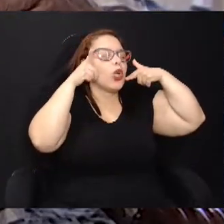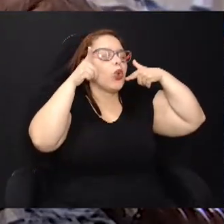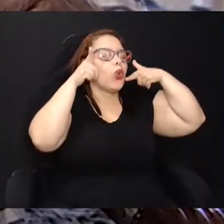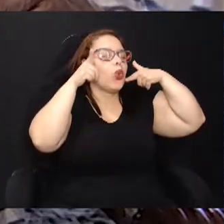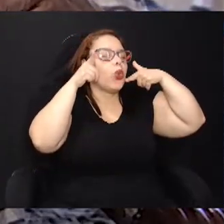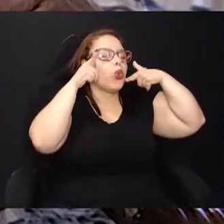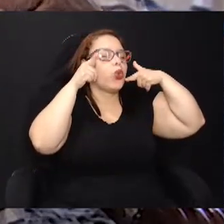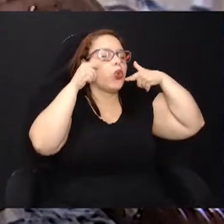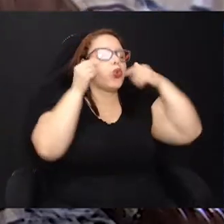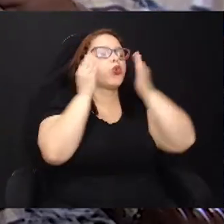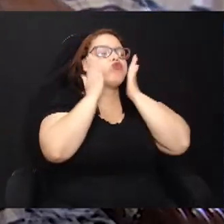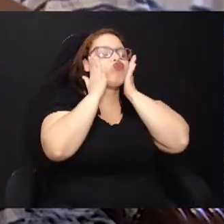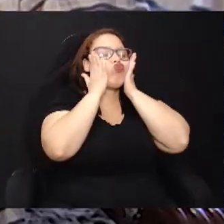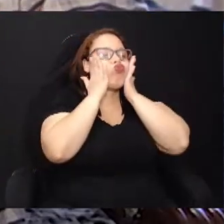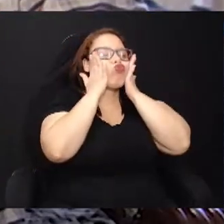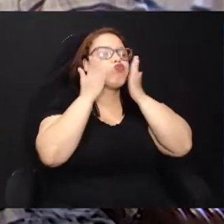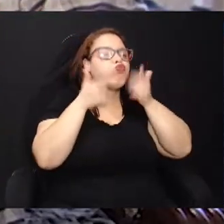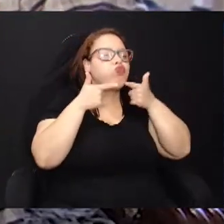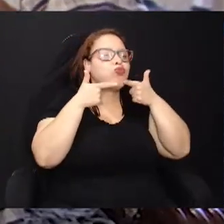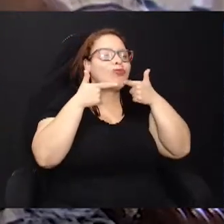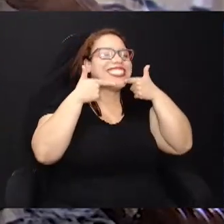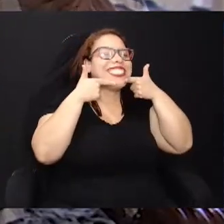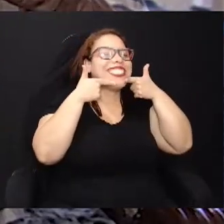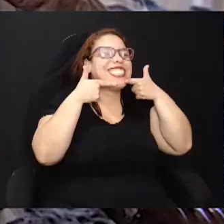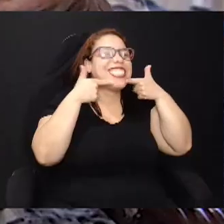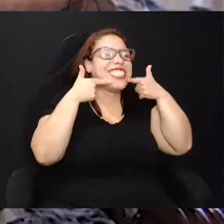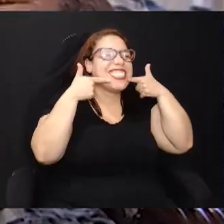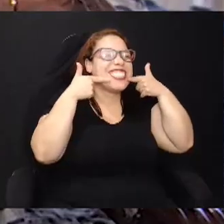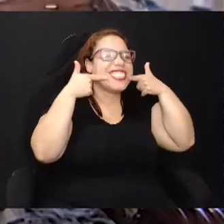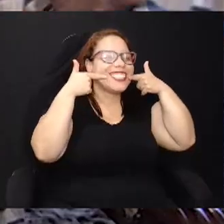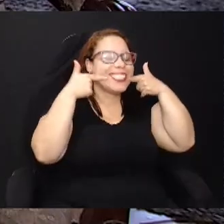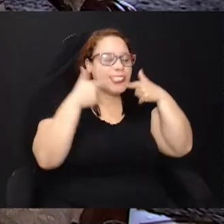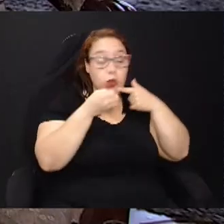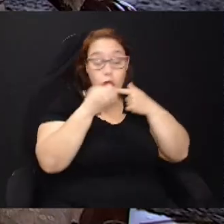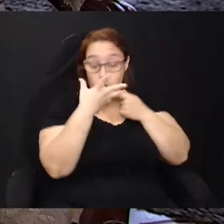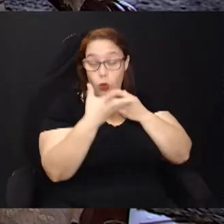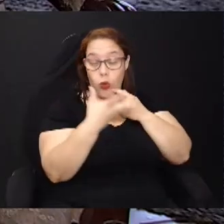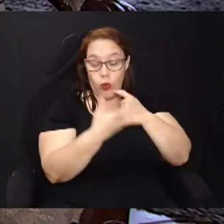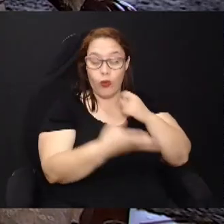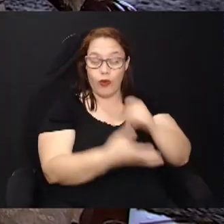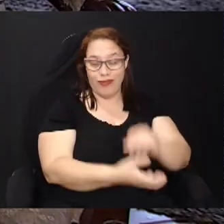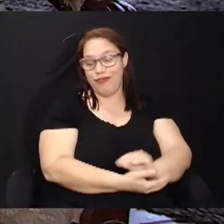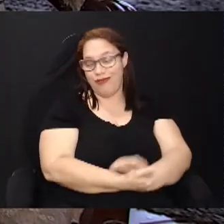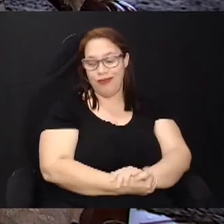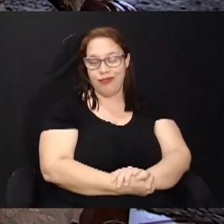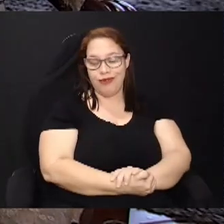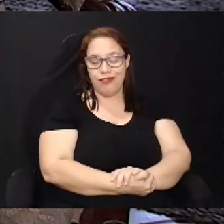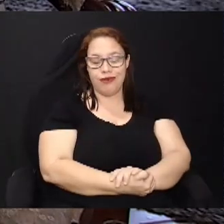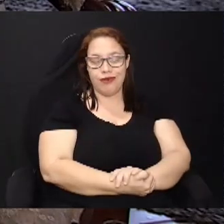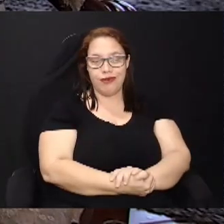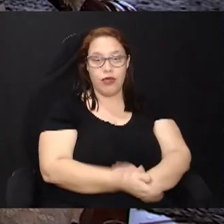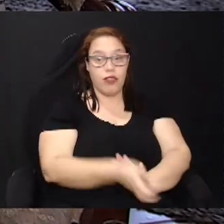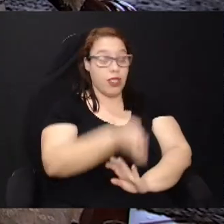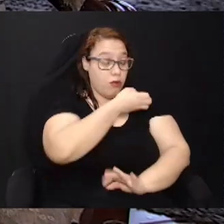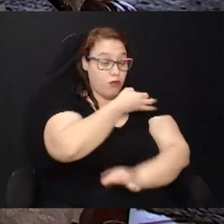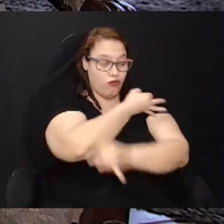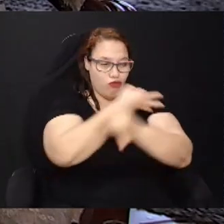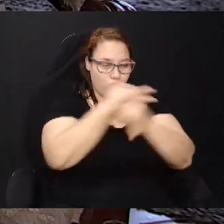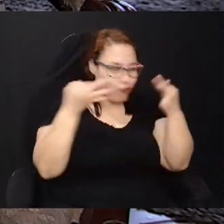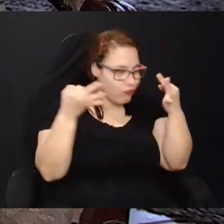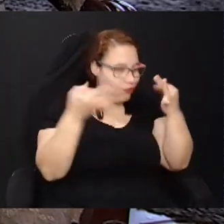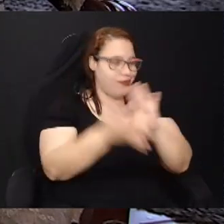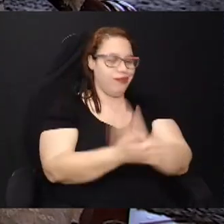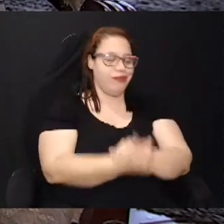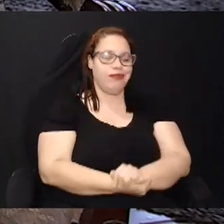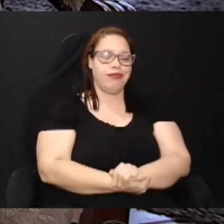gasta menos energia sorrindo do que ficando sério. Então, pelo menos por economia, ria, né? Que vai ser muito bom. E a gente, às vezes,